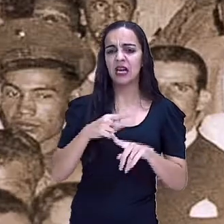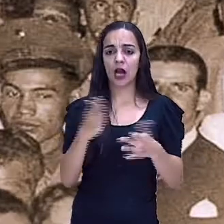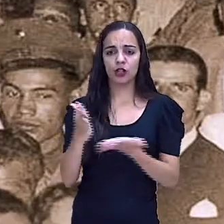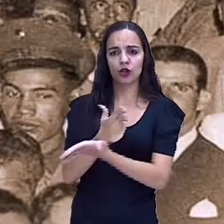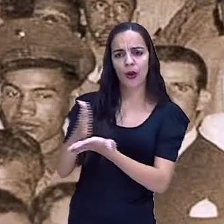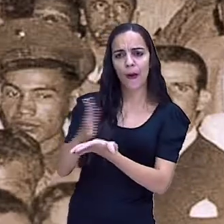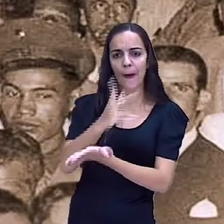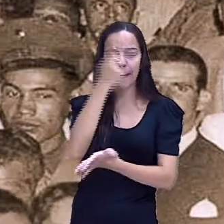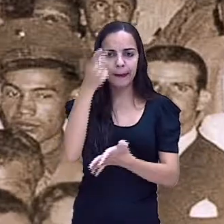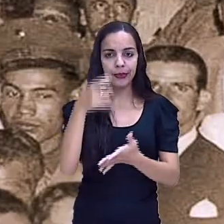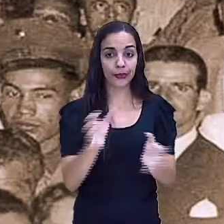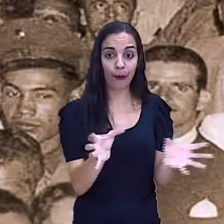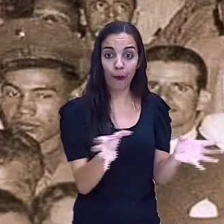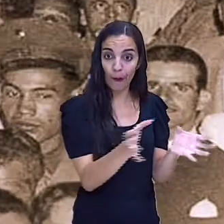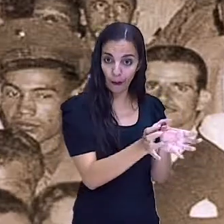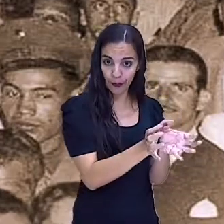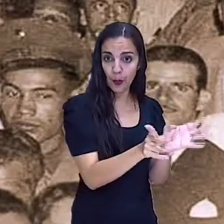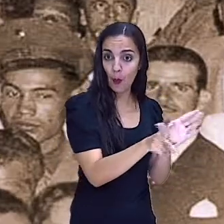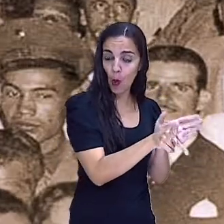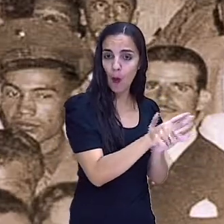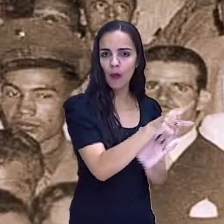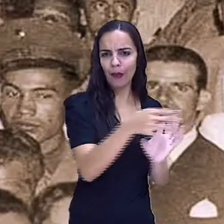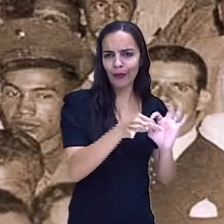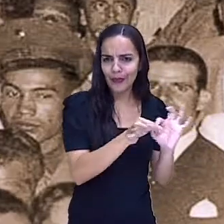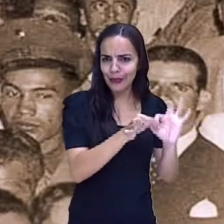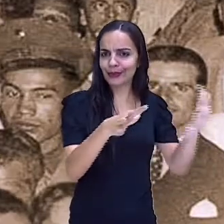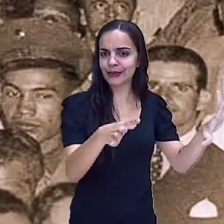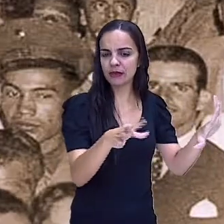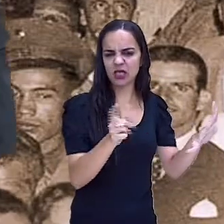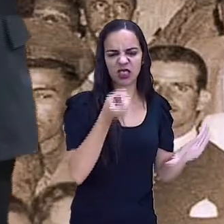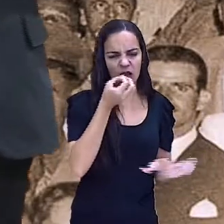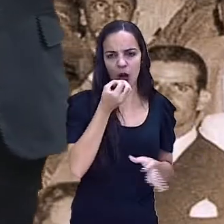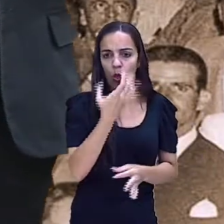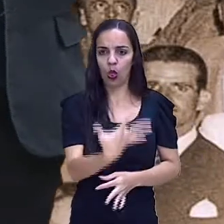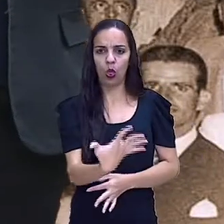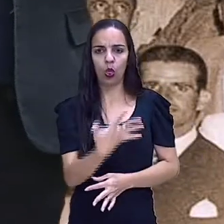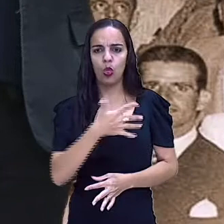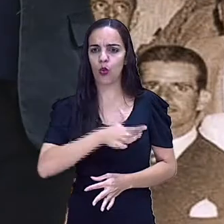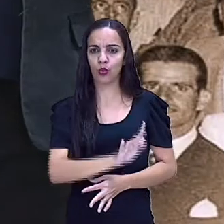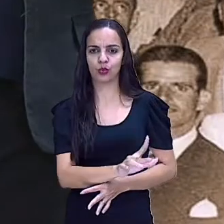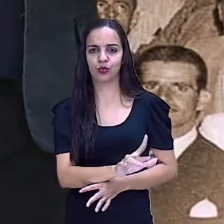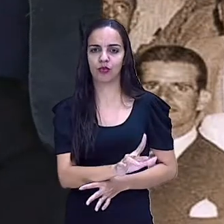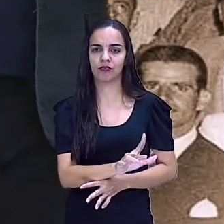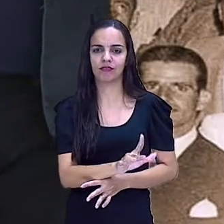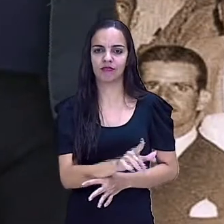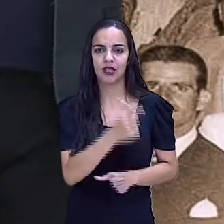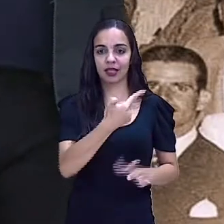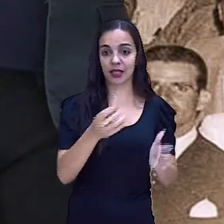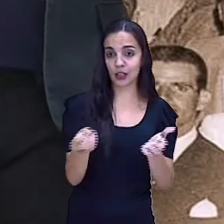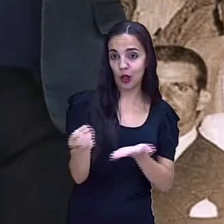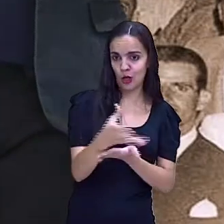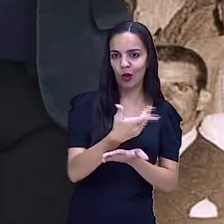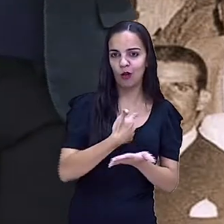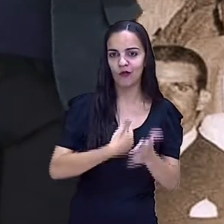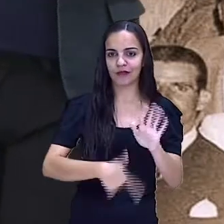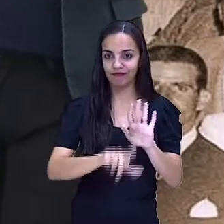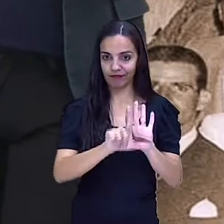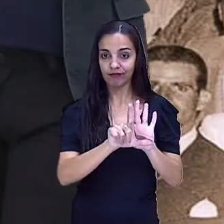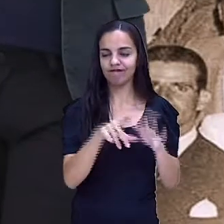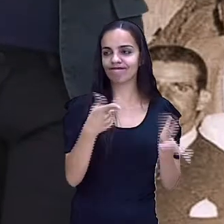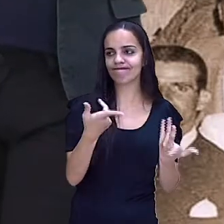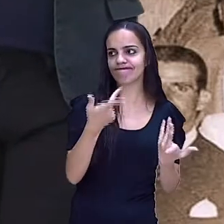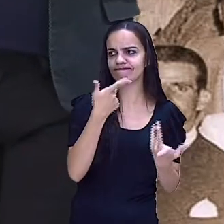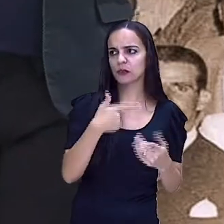os liberais. Em outubro, baixou um decreto antecipando as eleições estaduais e municipais do